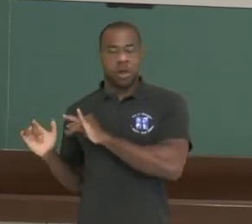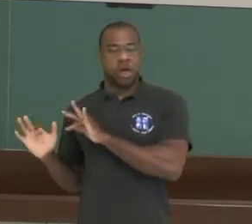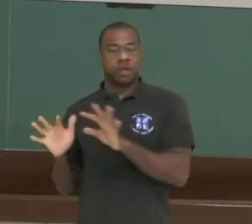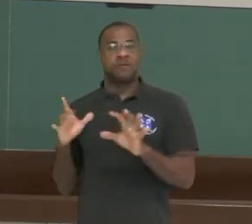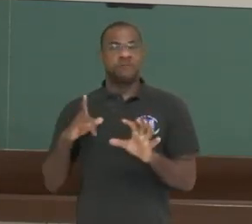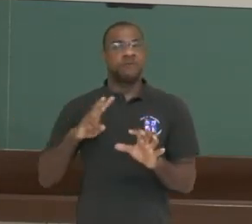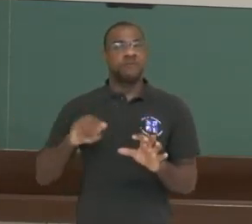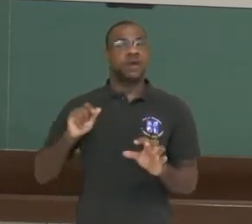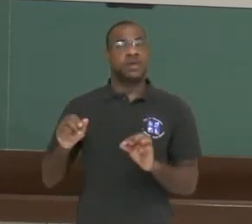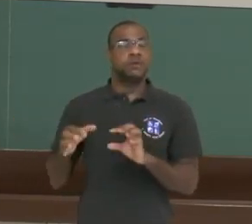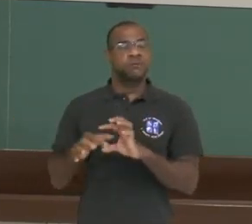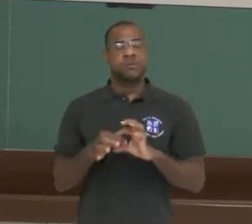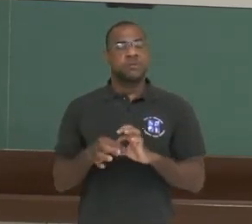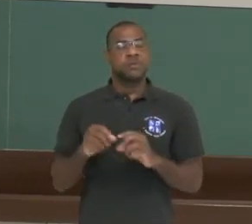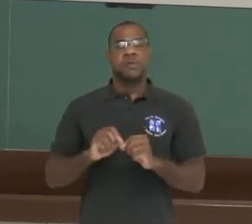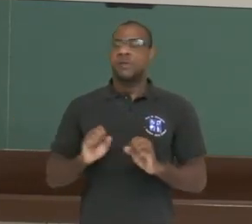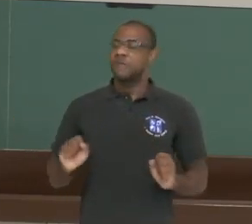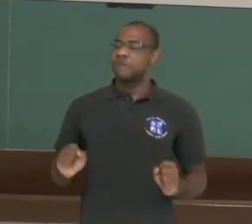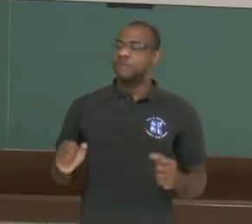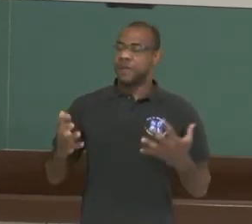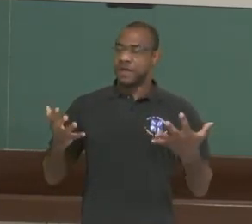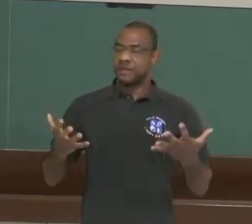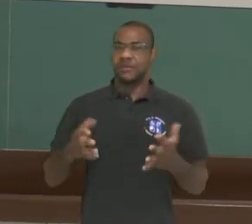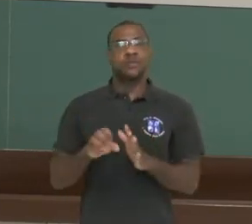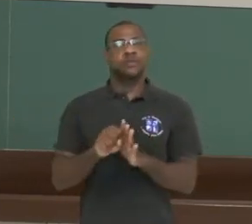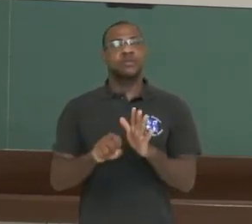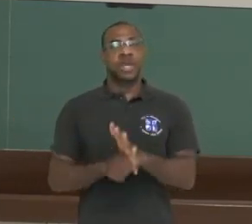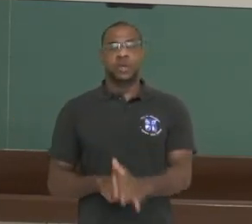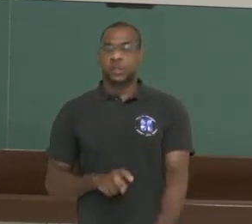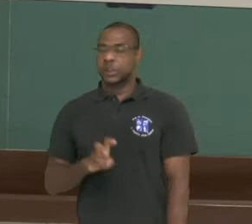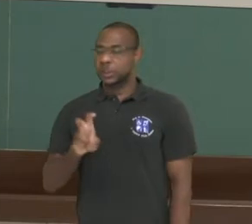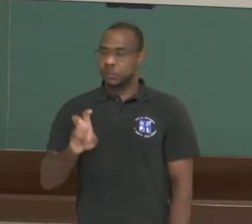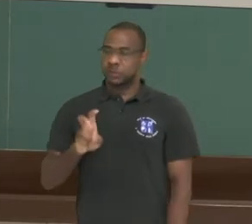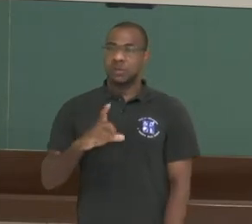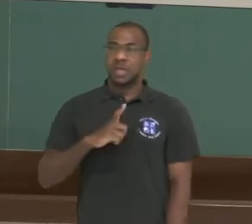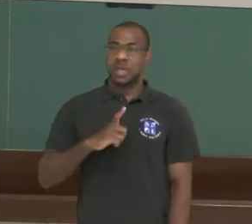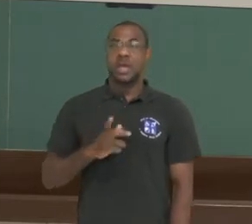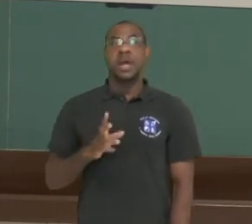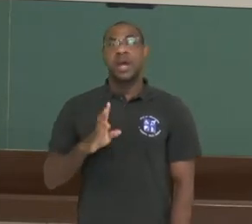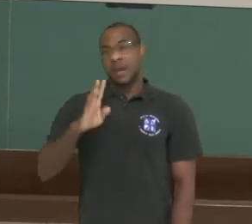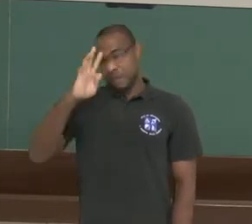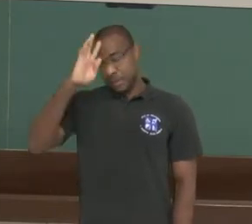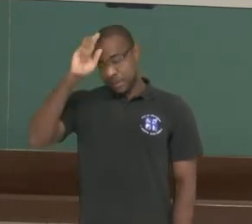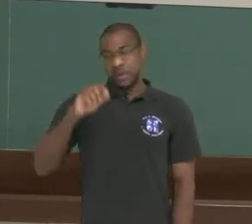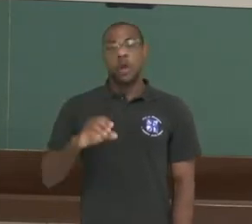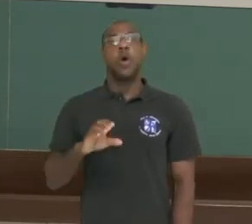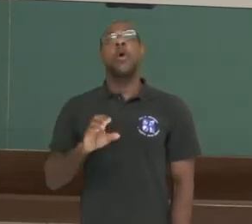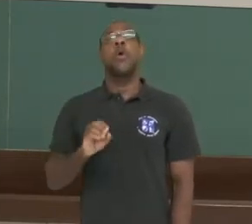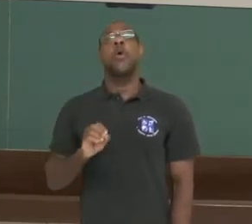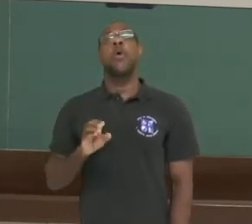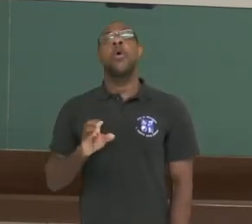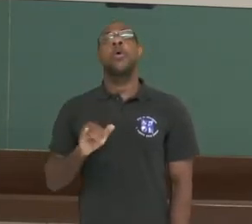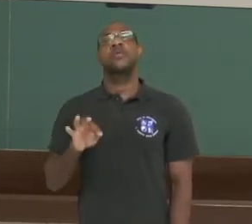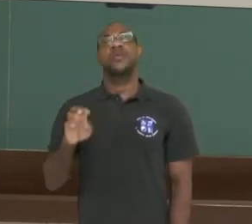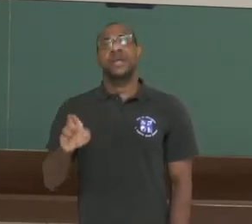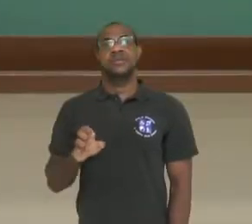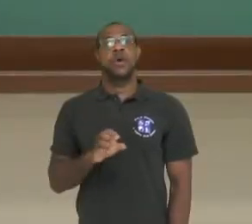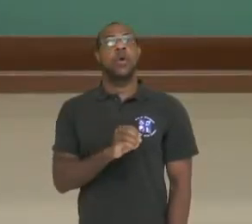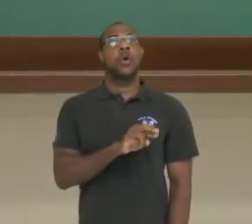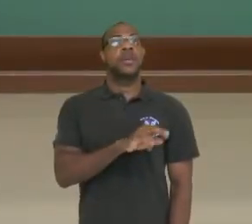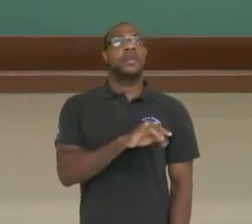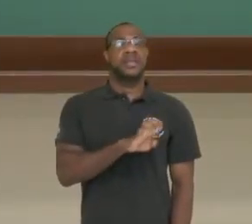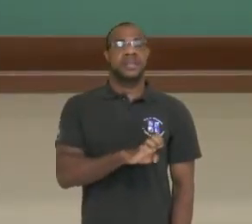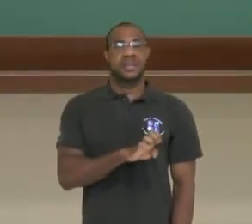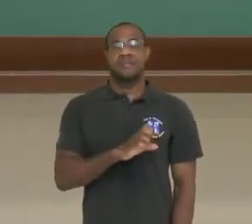para fazer a festa com a galera no século V, é o Império Romano do Ocidente. O do Oriente